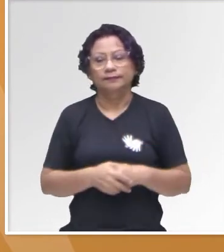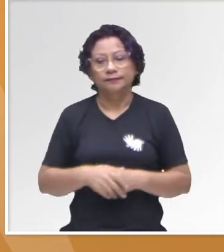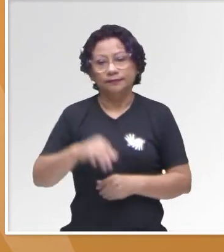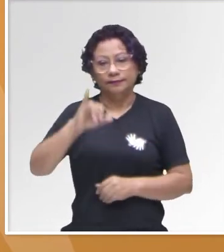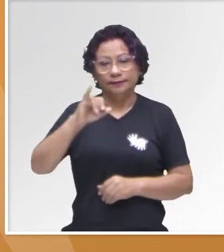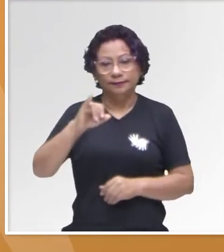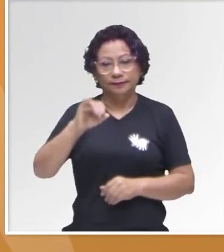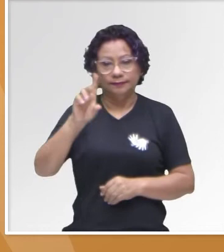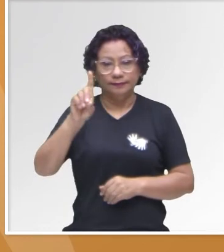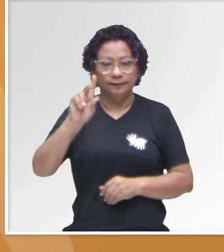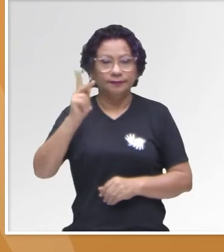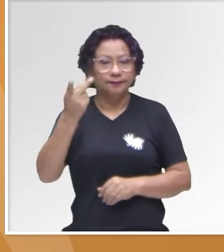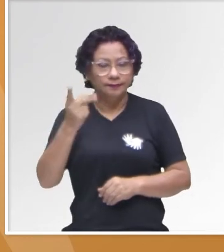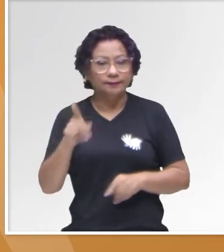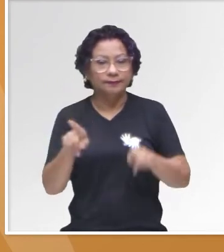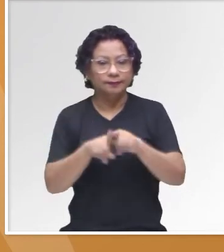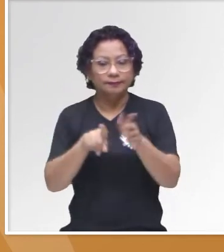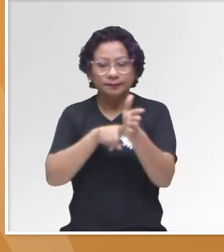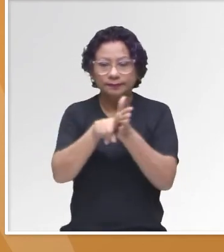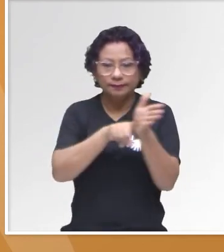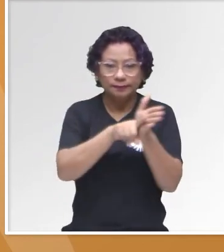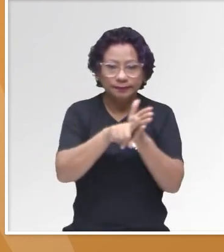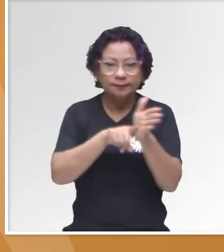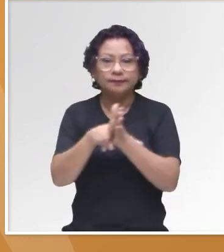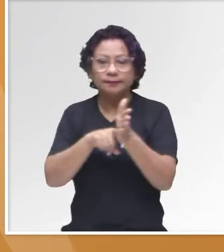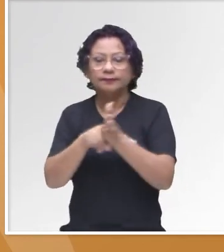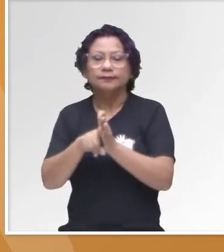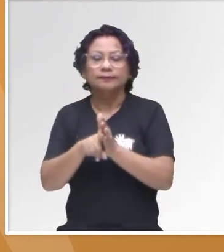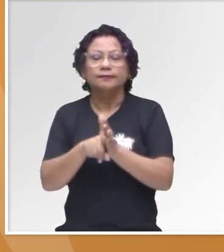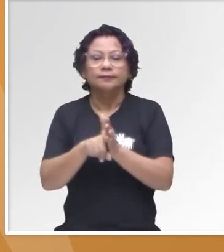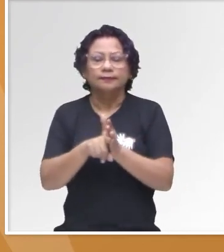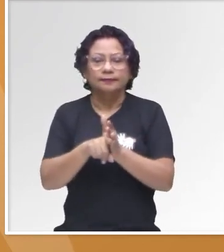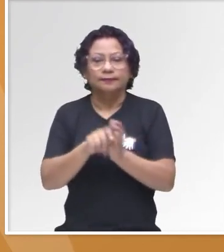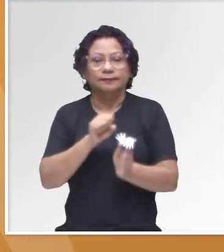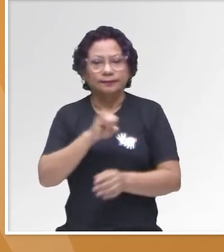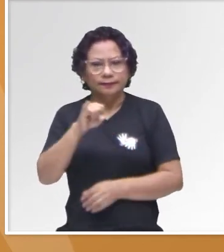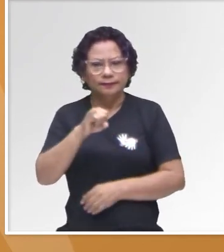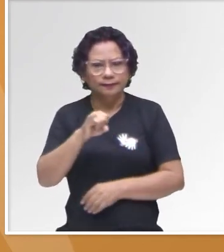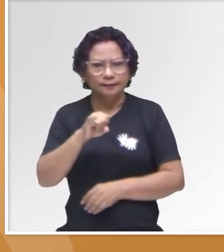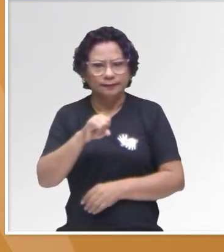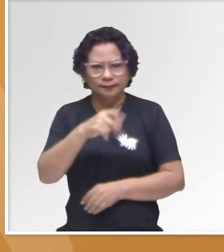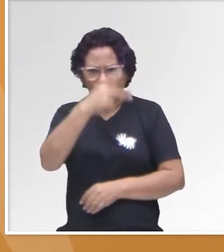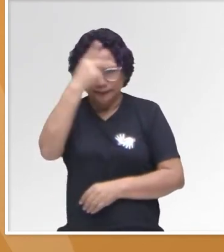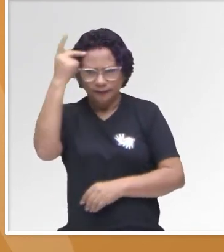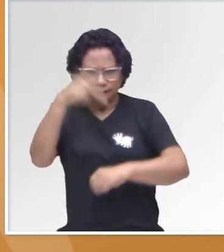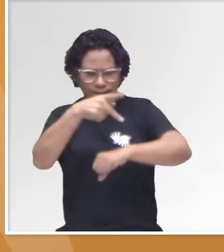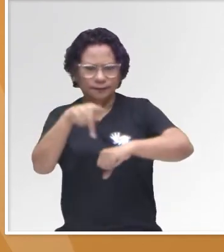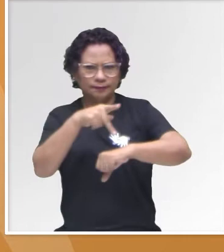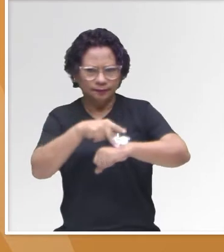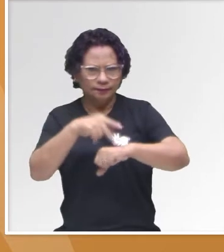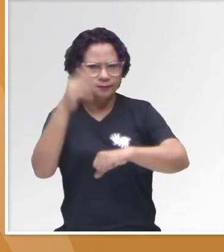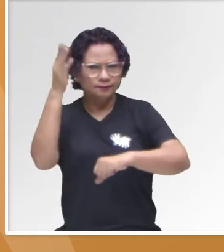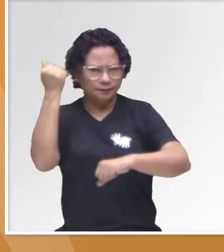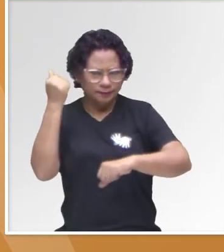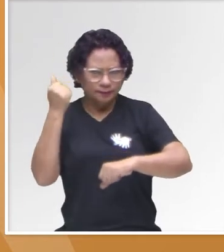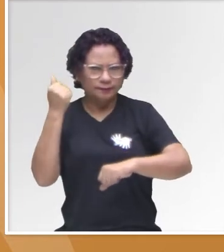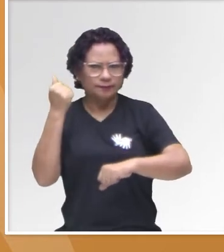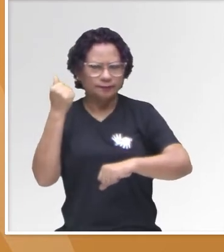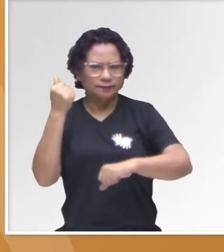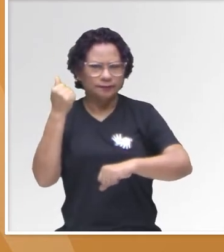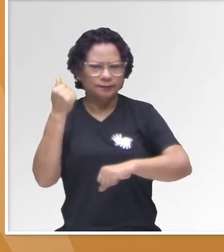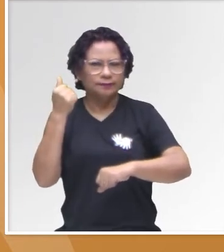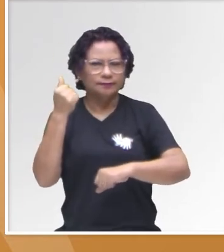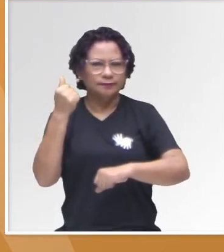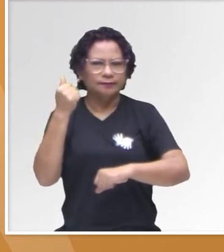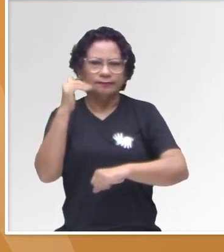também, ele vai analisar a escolaridade. Então, para eu calcular ali o Índice de